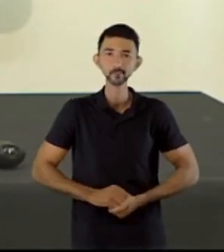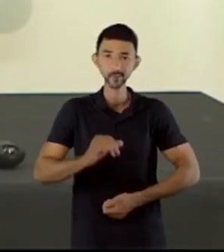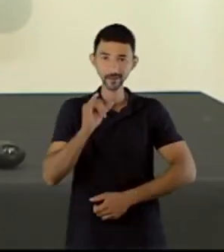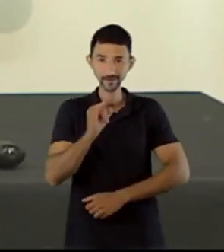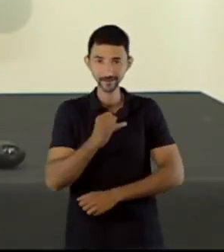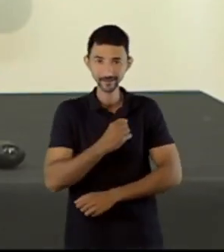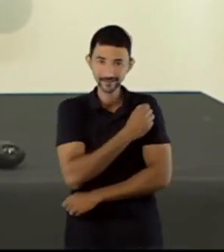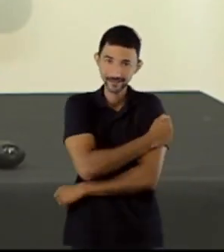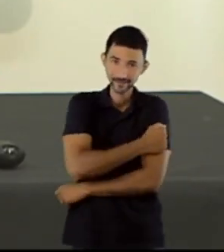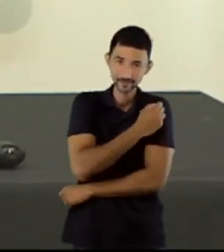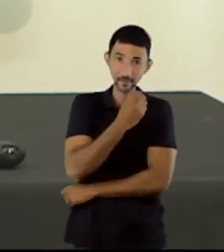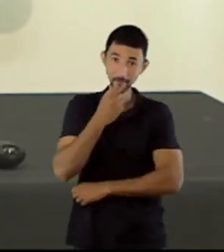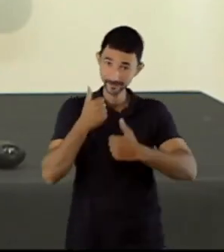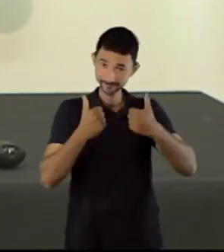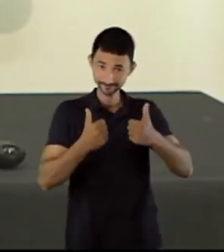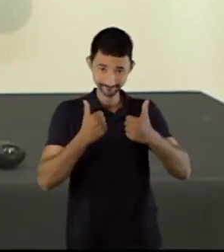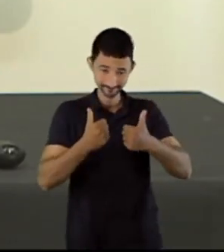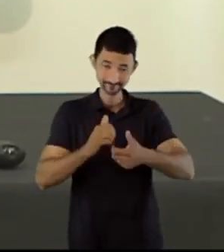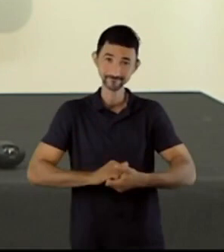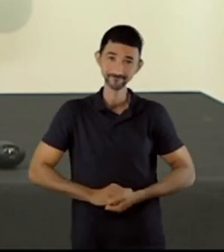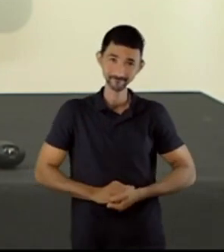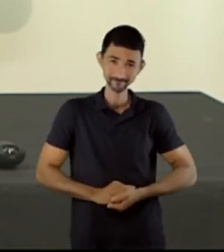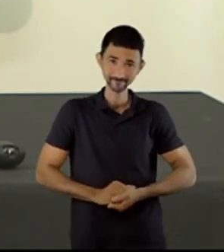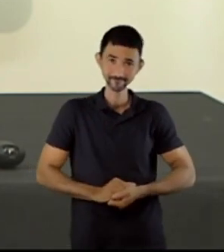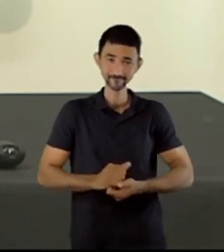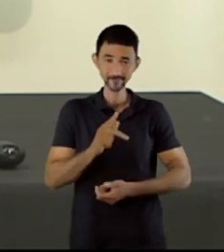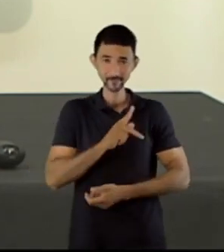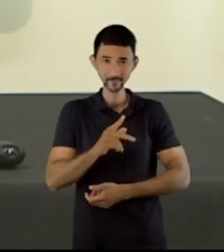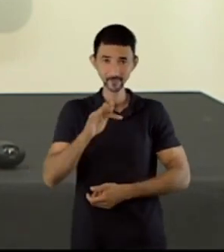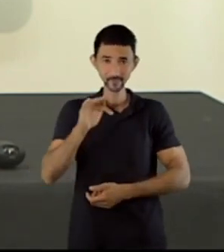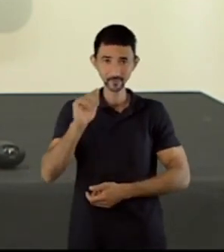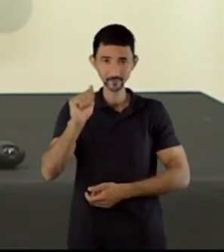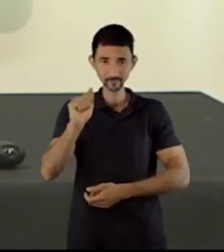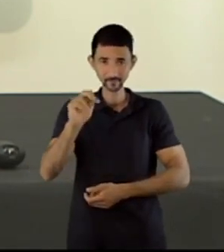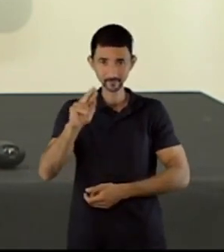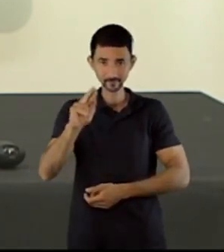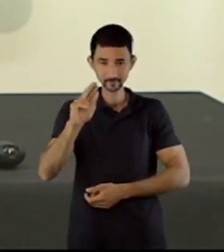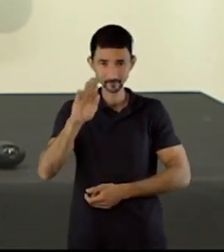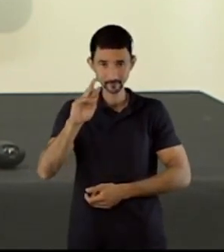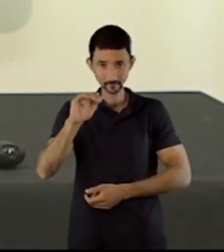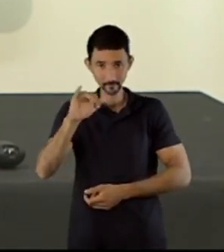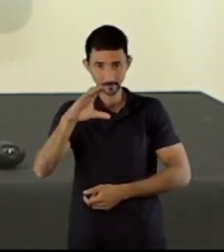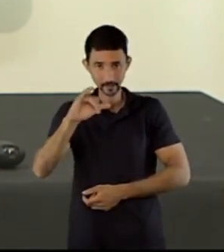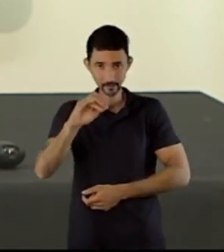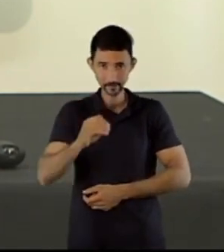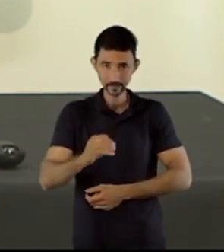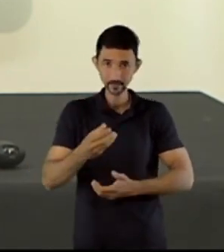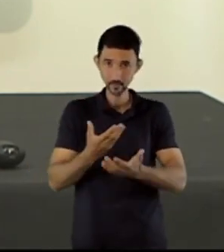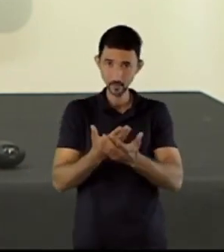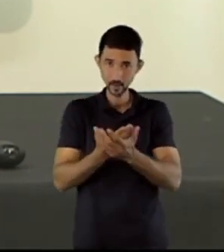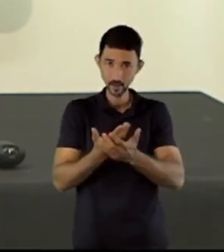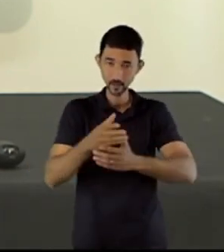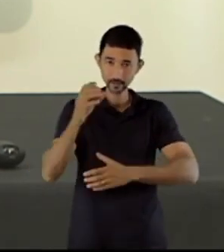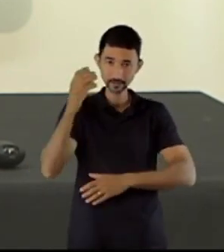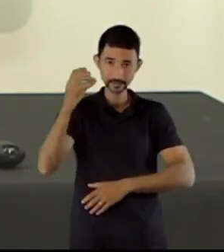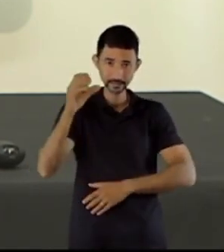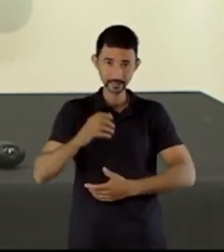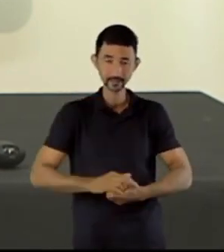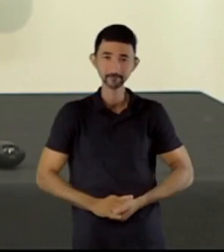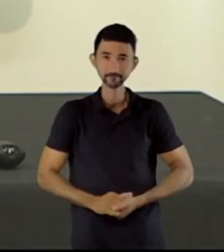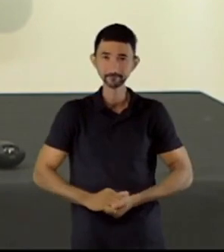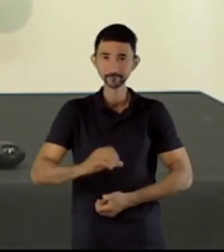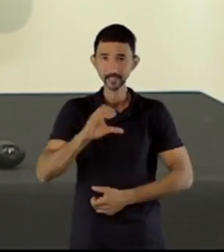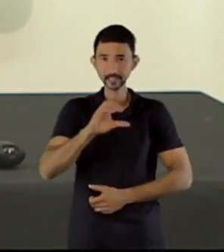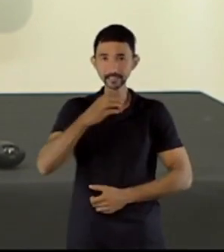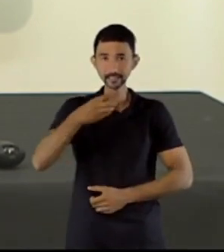Olá, alunos, tudo bem? Como é que vocês estão? Aqui é o professor Fabrício Moraes e vamos para mais uma aula de ciências para o